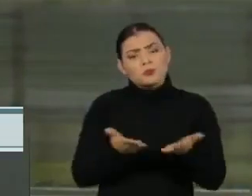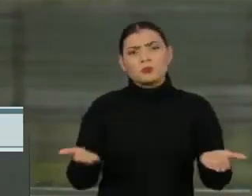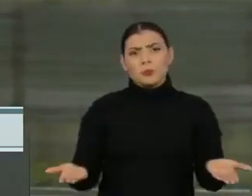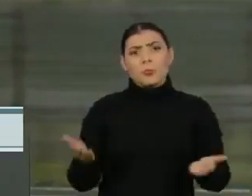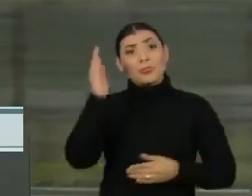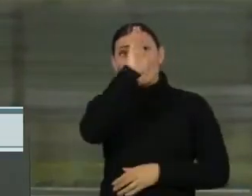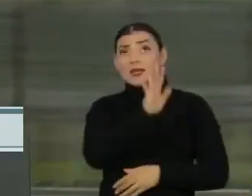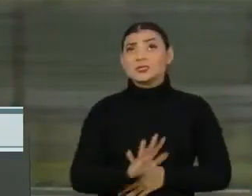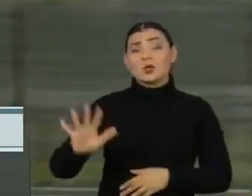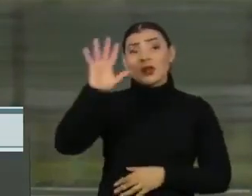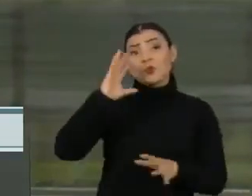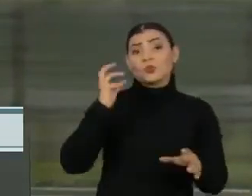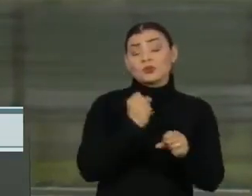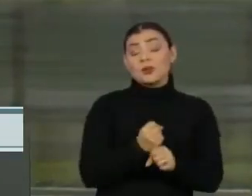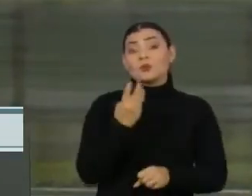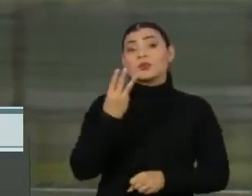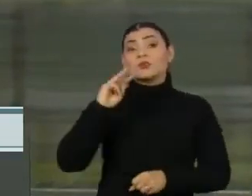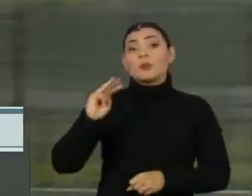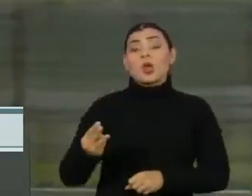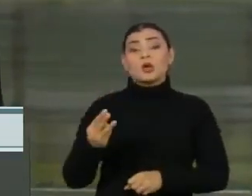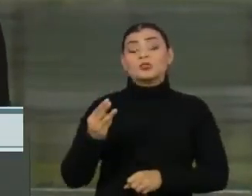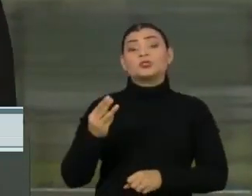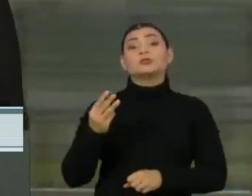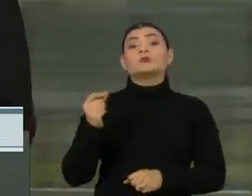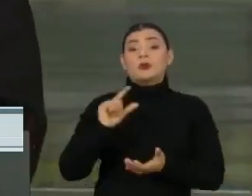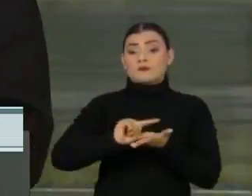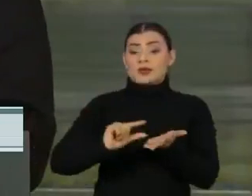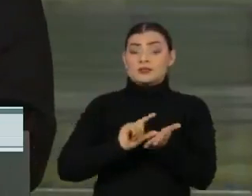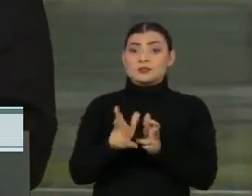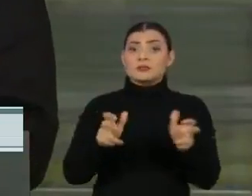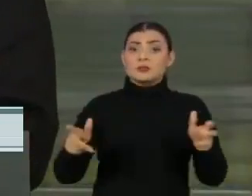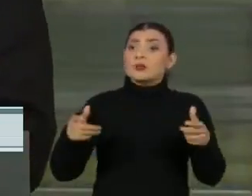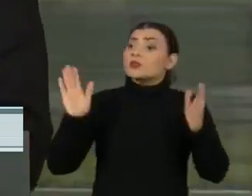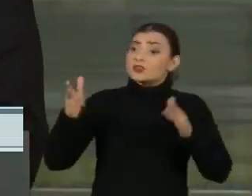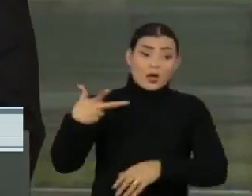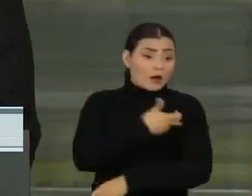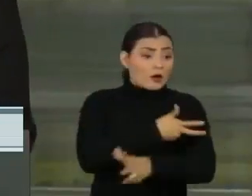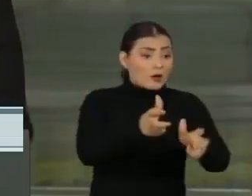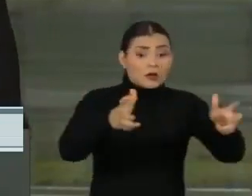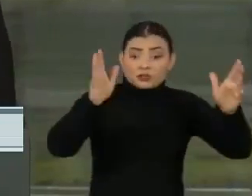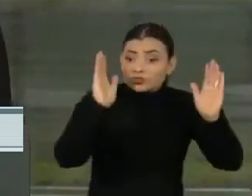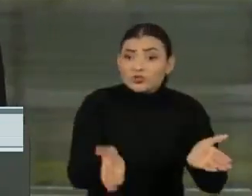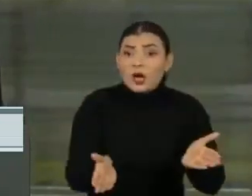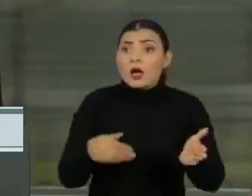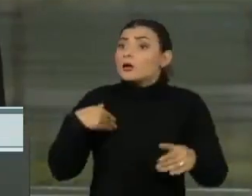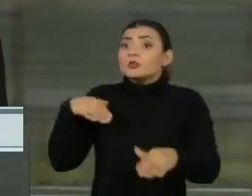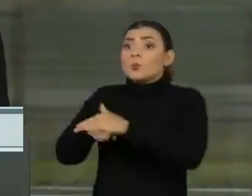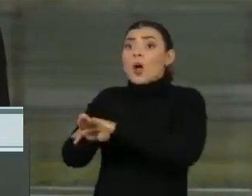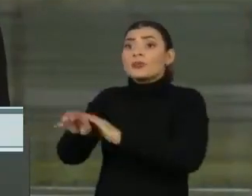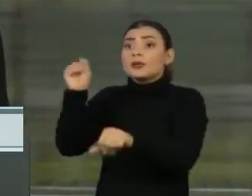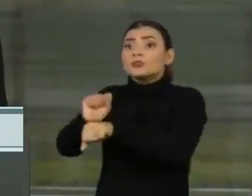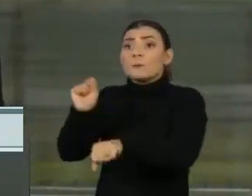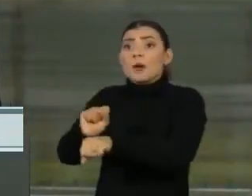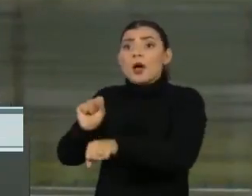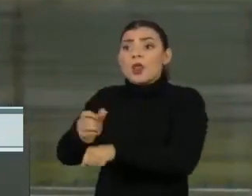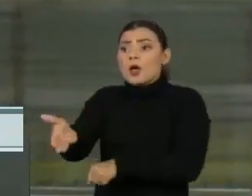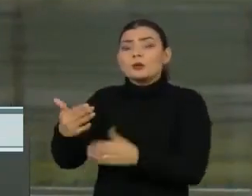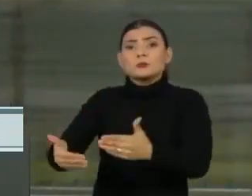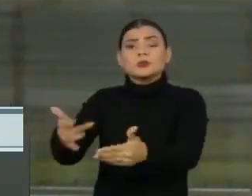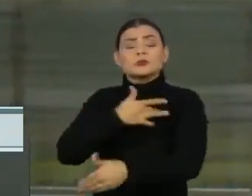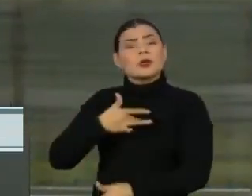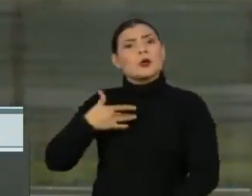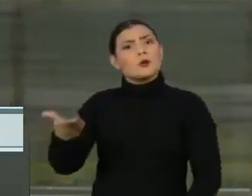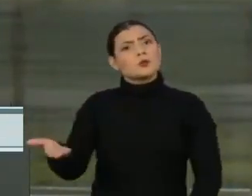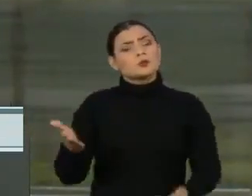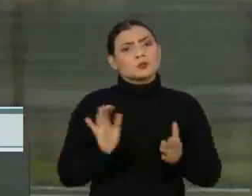a nível nacional, são 3 milhões de doses de uma vacina que deveria estar no braço e está estocada num depósito do Ministério